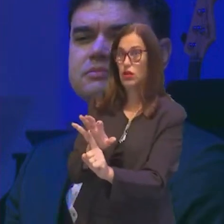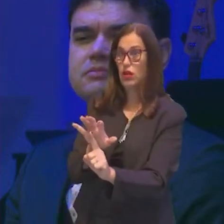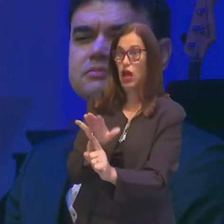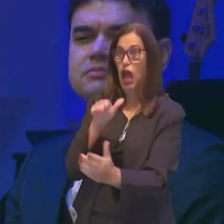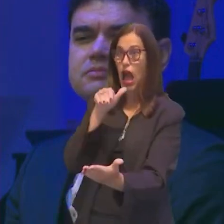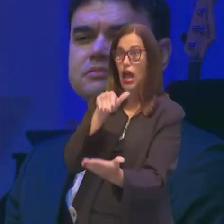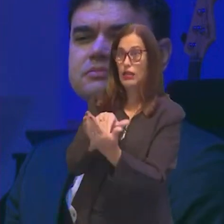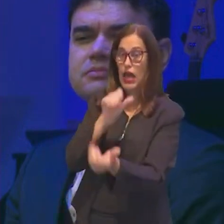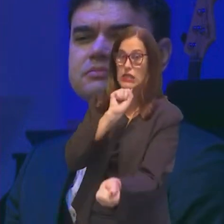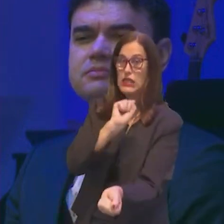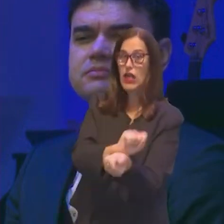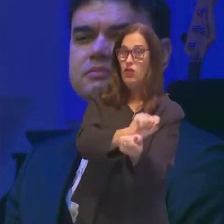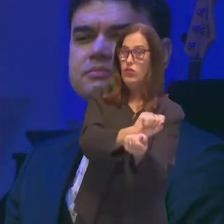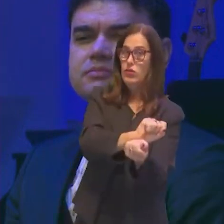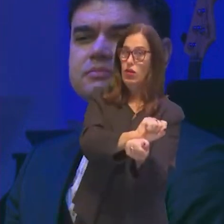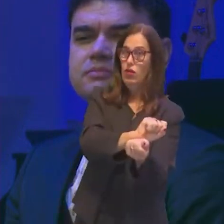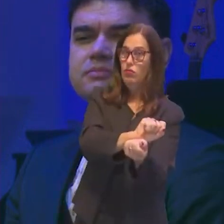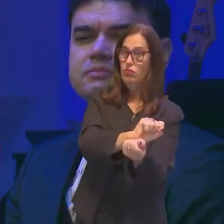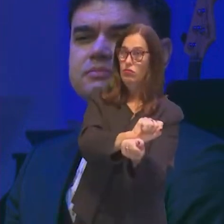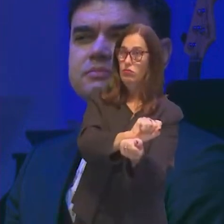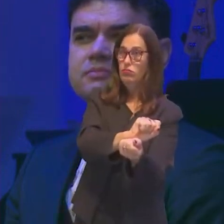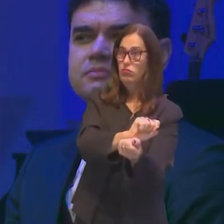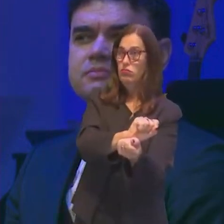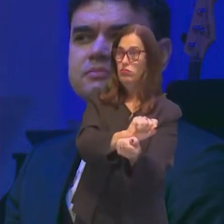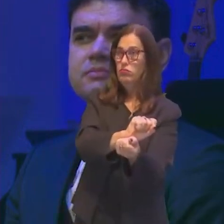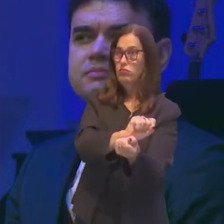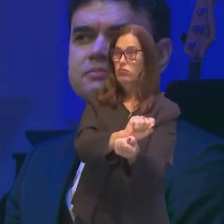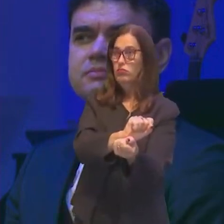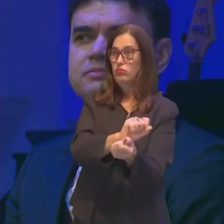até escravizar.